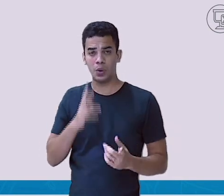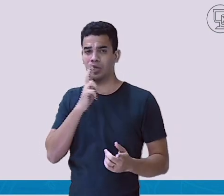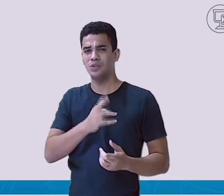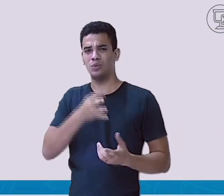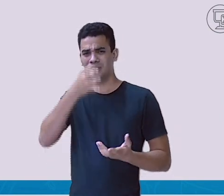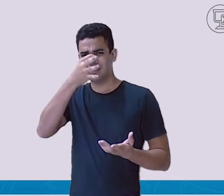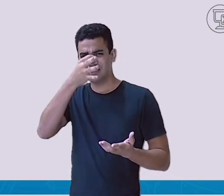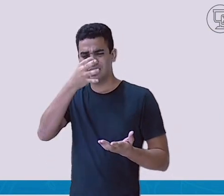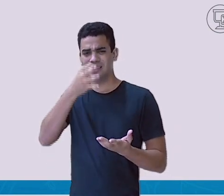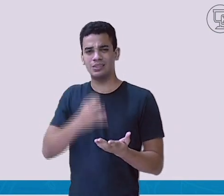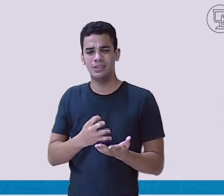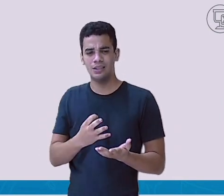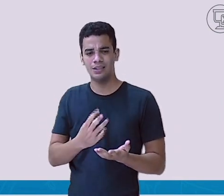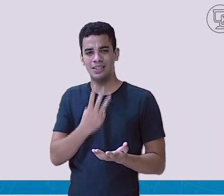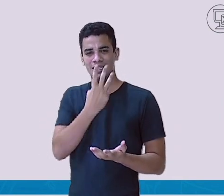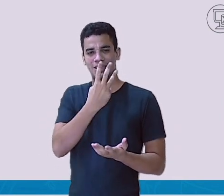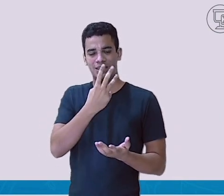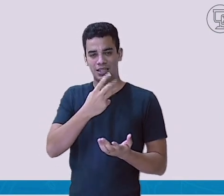13x mais